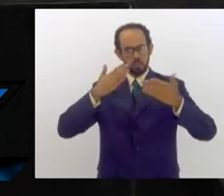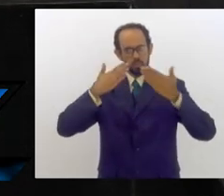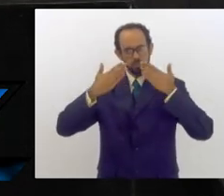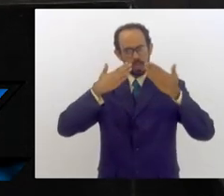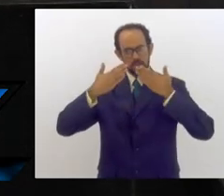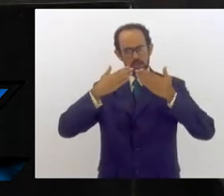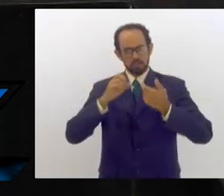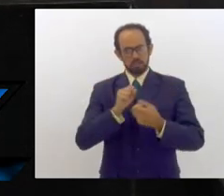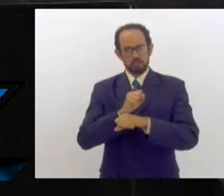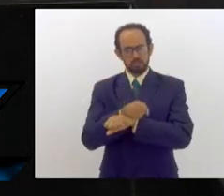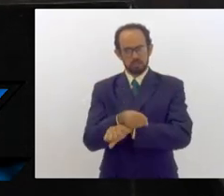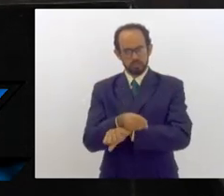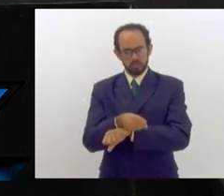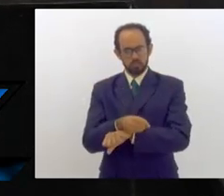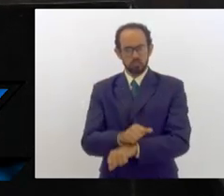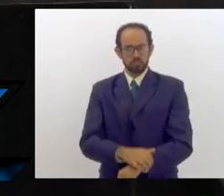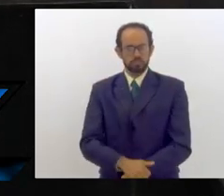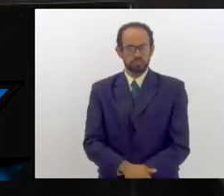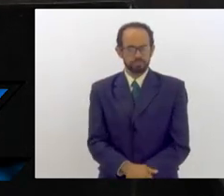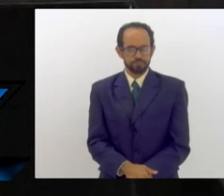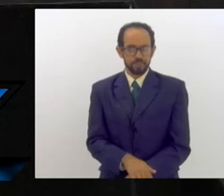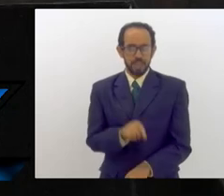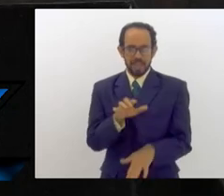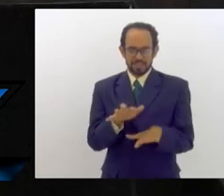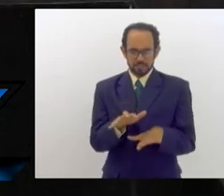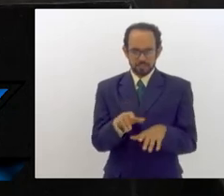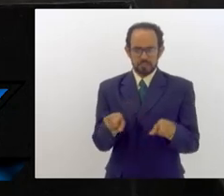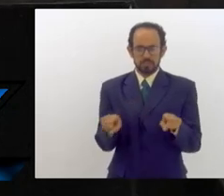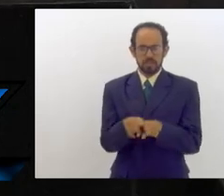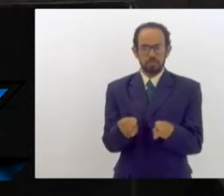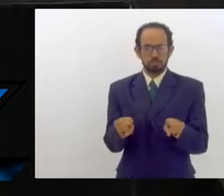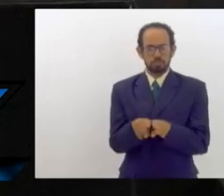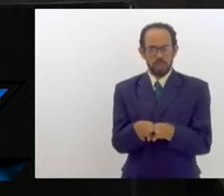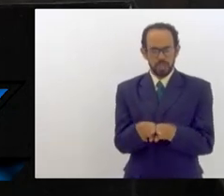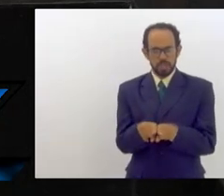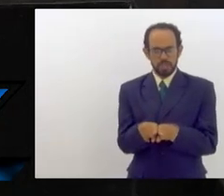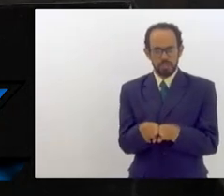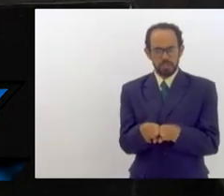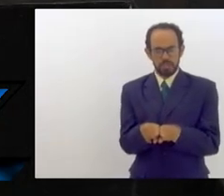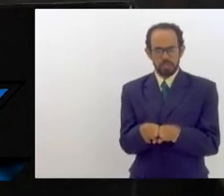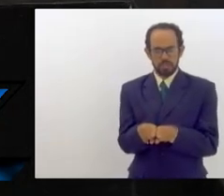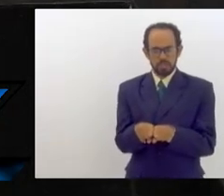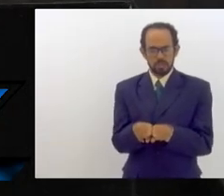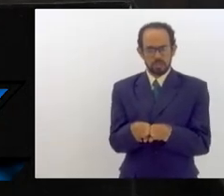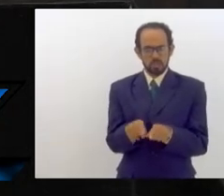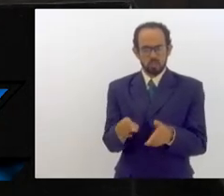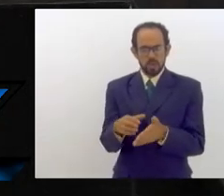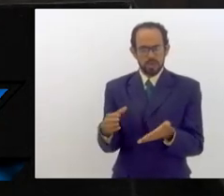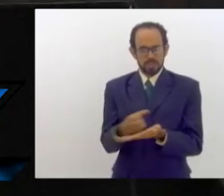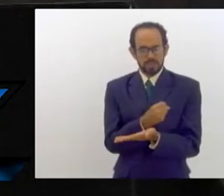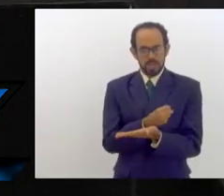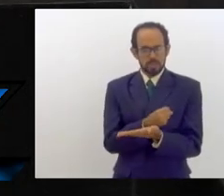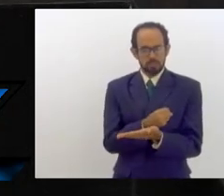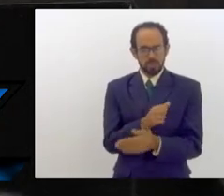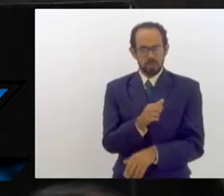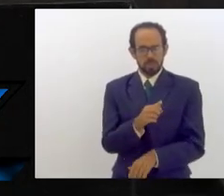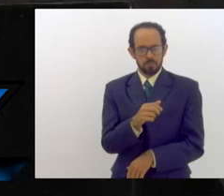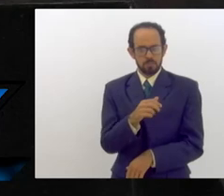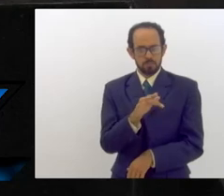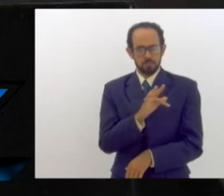escravidão e É nesse sentido que o resgate feito pela Polícia Rodoviária Federal